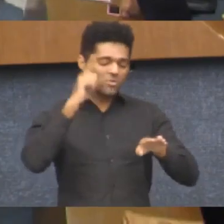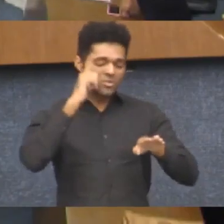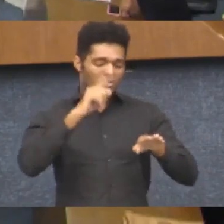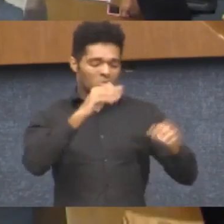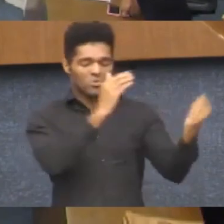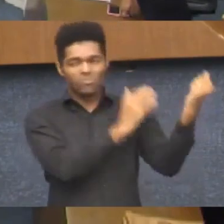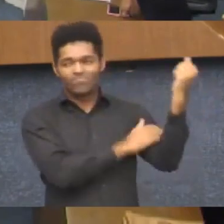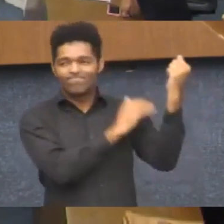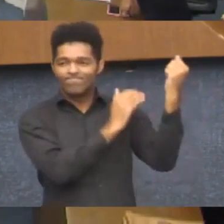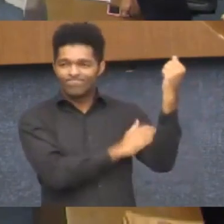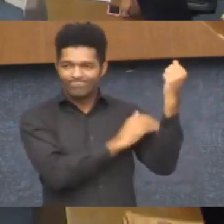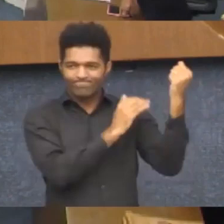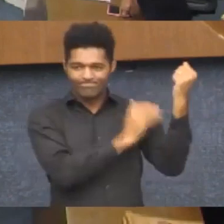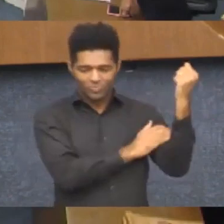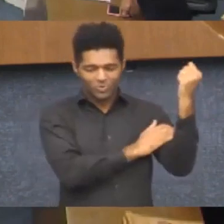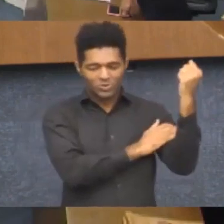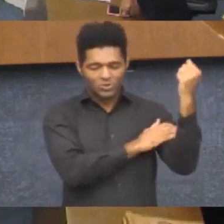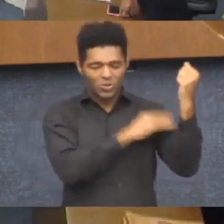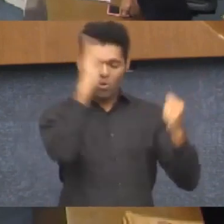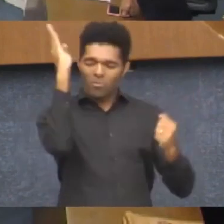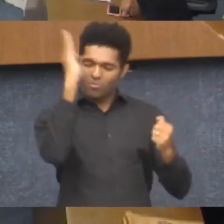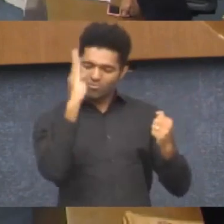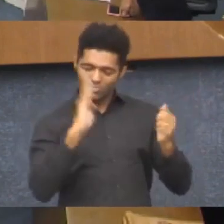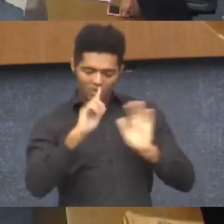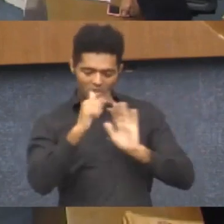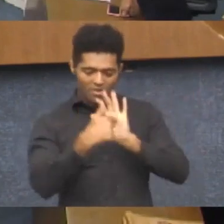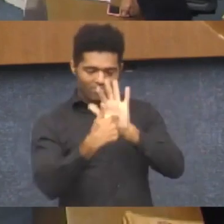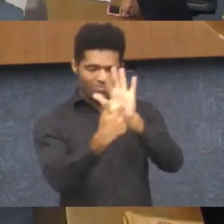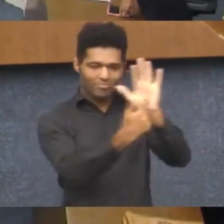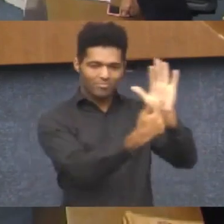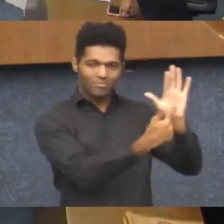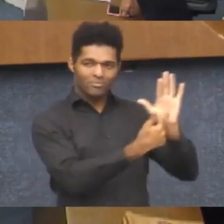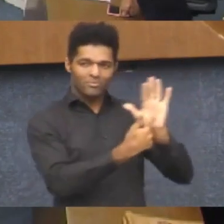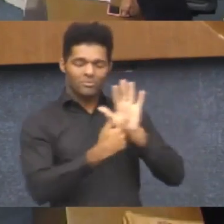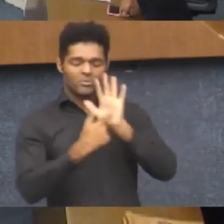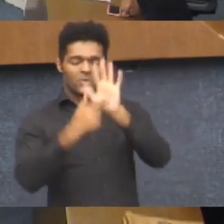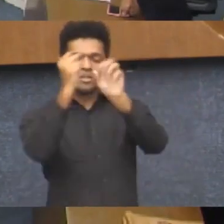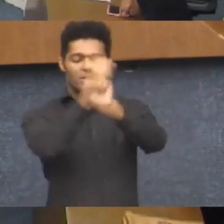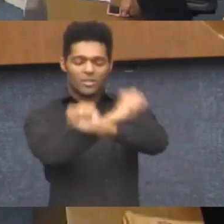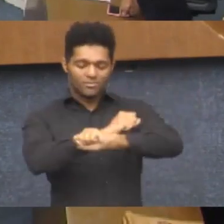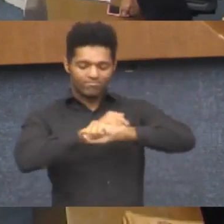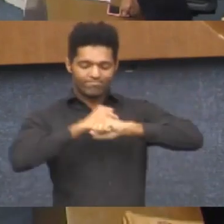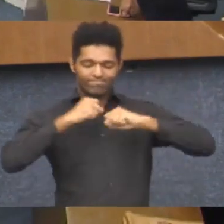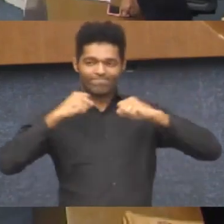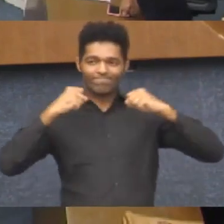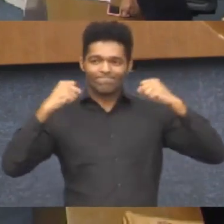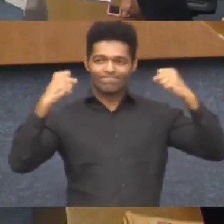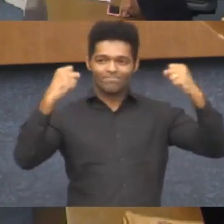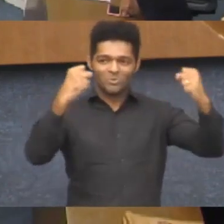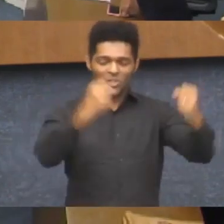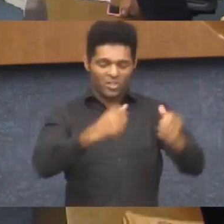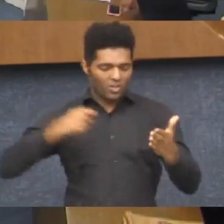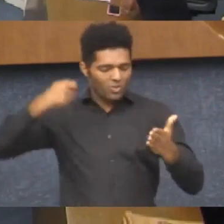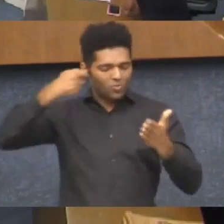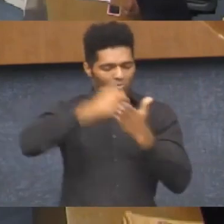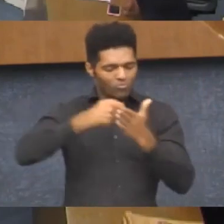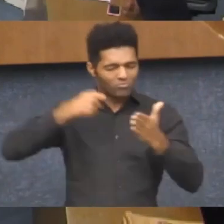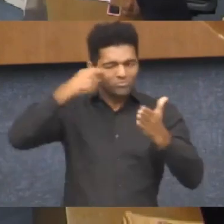conseguimos conquistar com braços fortes em teu seio, ó